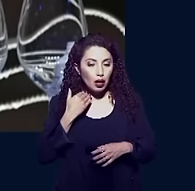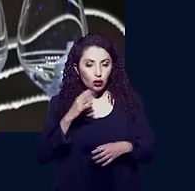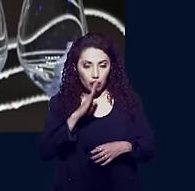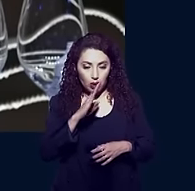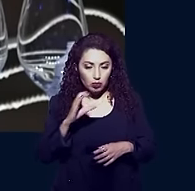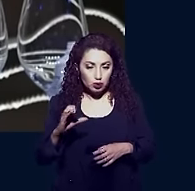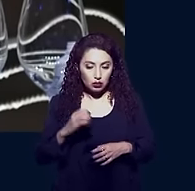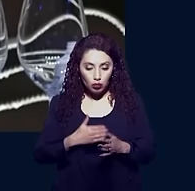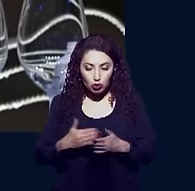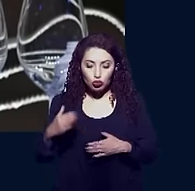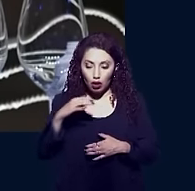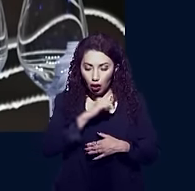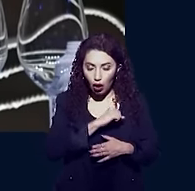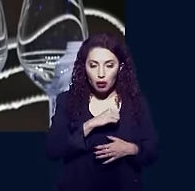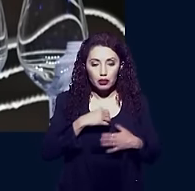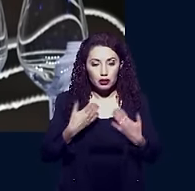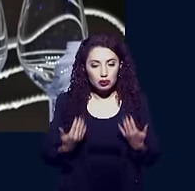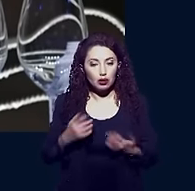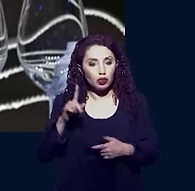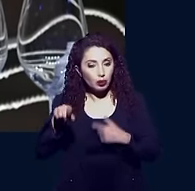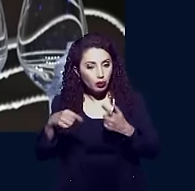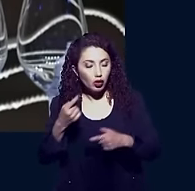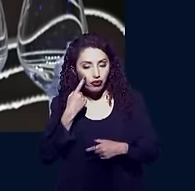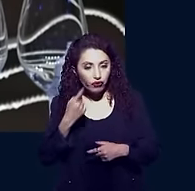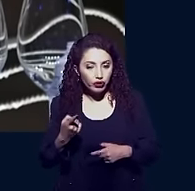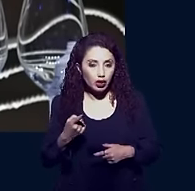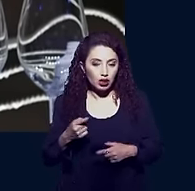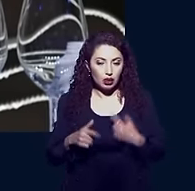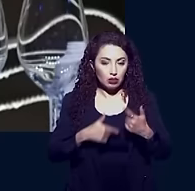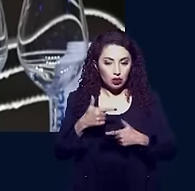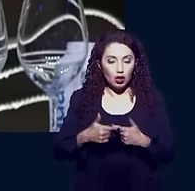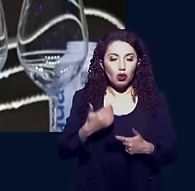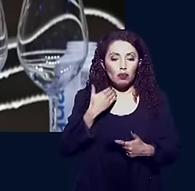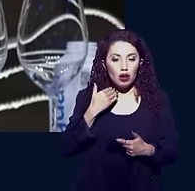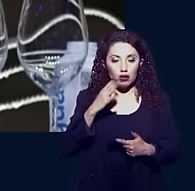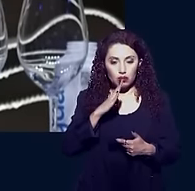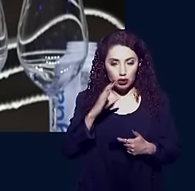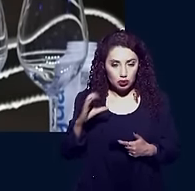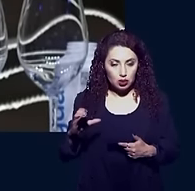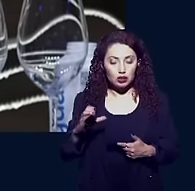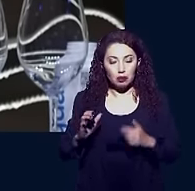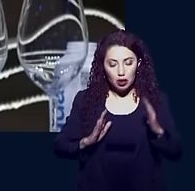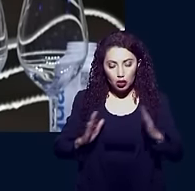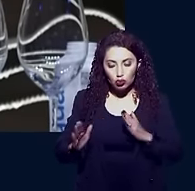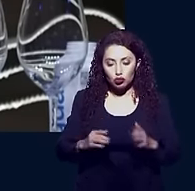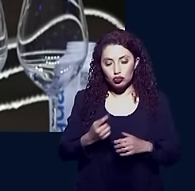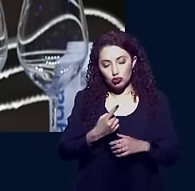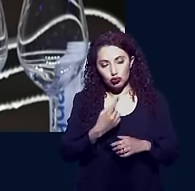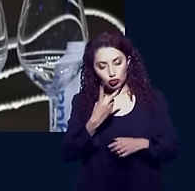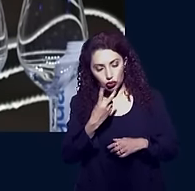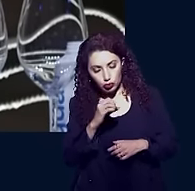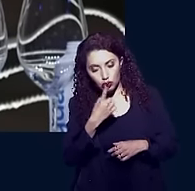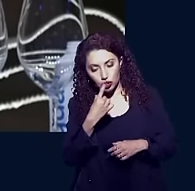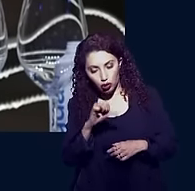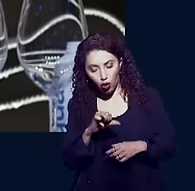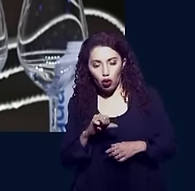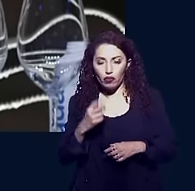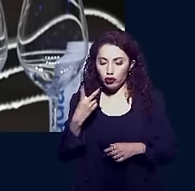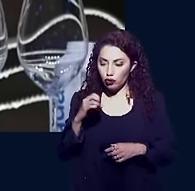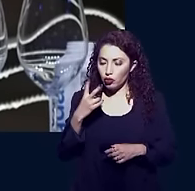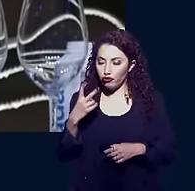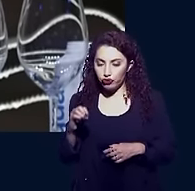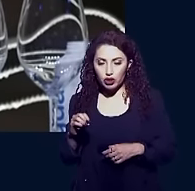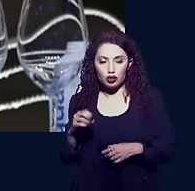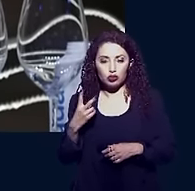movimento e depois a gente viu né o que eu tava no banco central no período de 19 20 21 eh foi duro